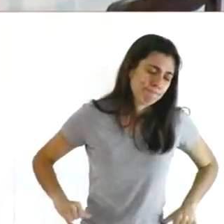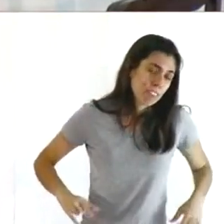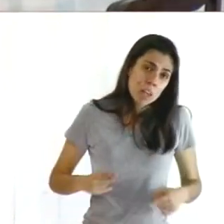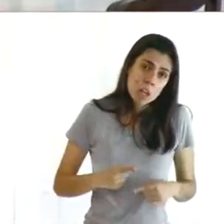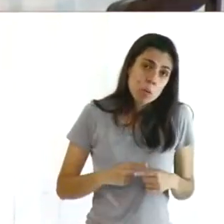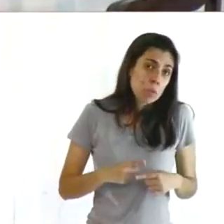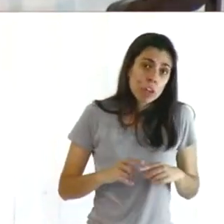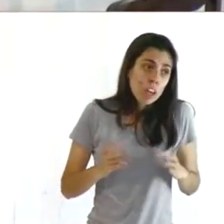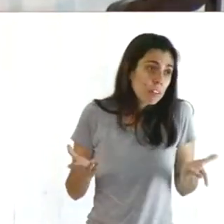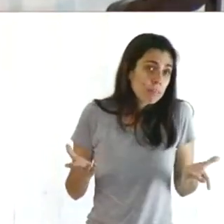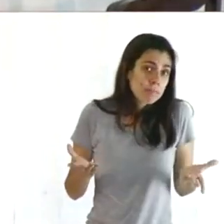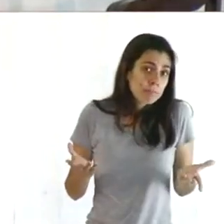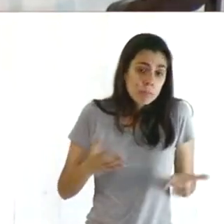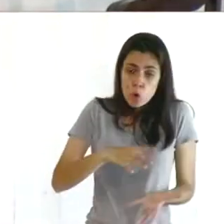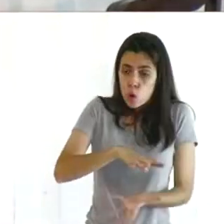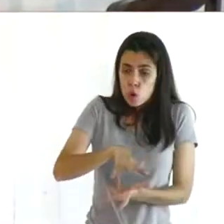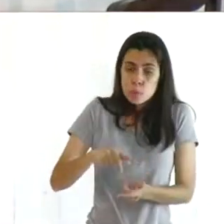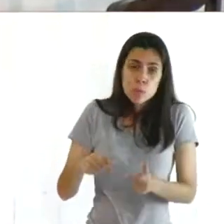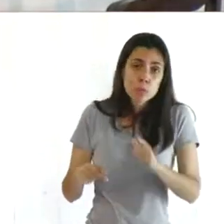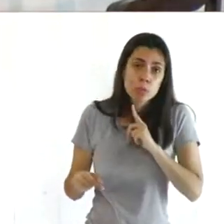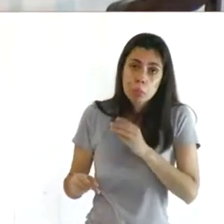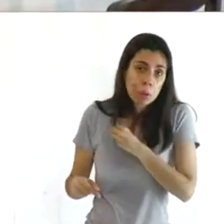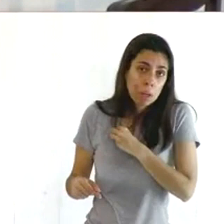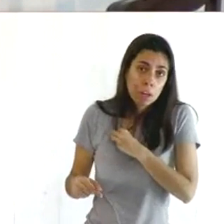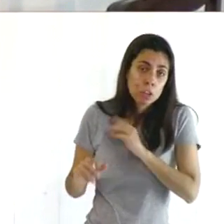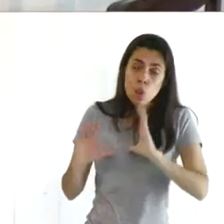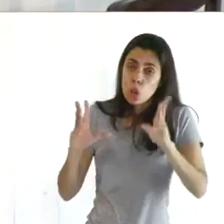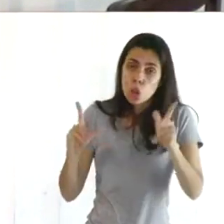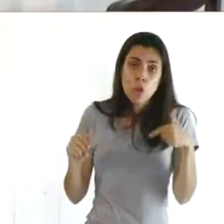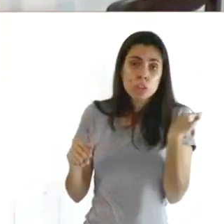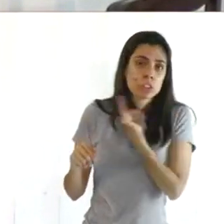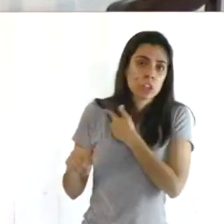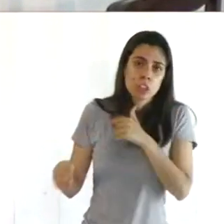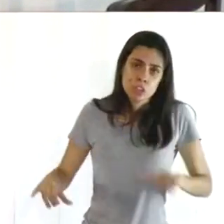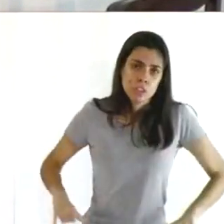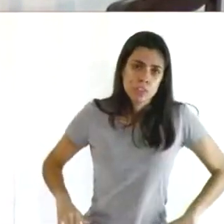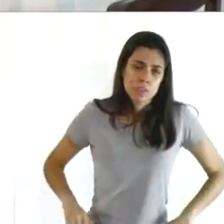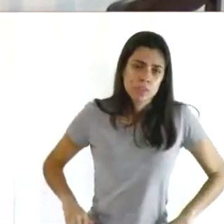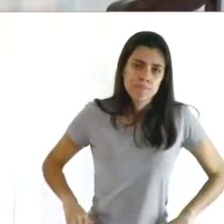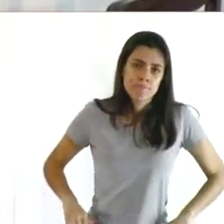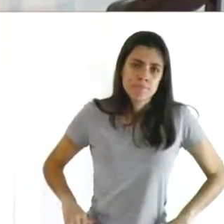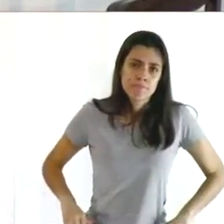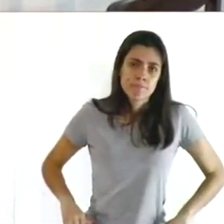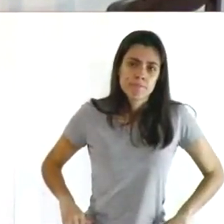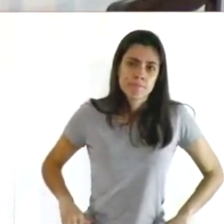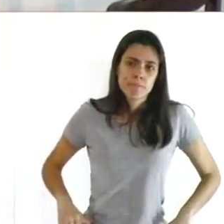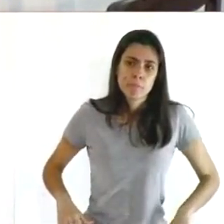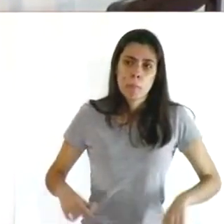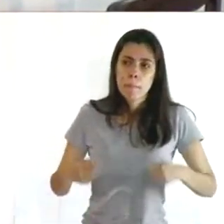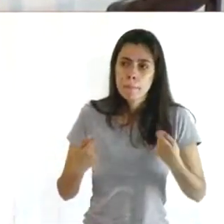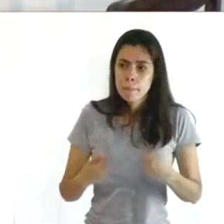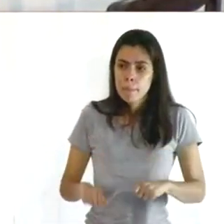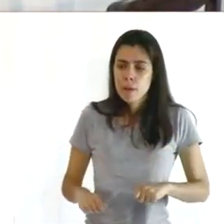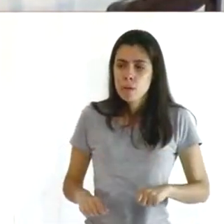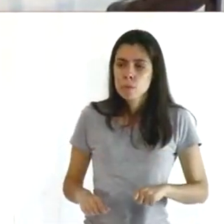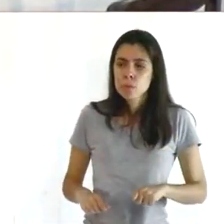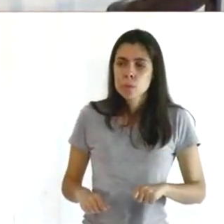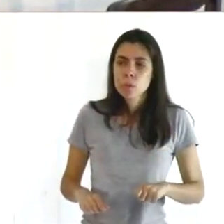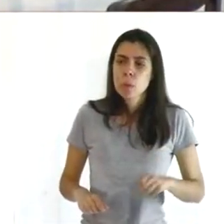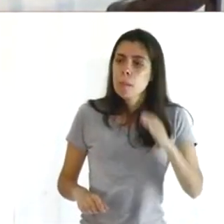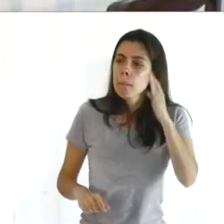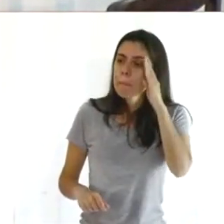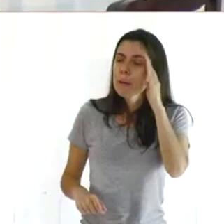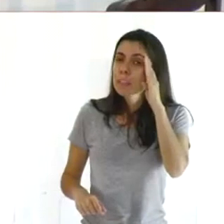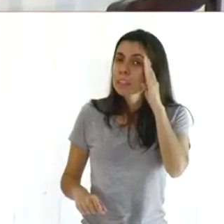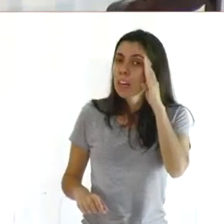para o céu, os nossos pensamentos devem estar nas coisas lá do alto, nós devemos buscar as coisas lá do alto, e mesmo quando nós